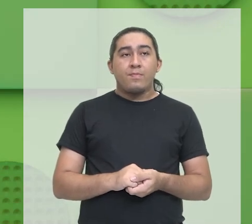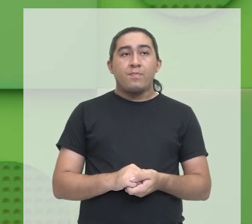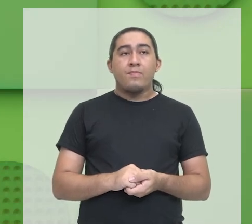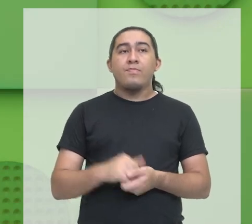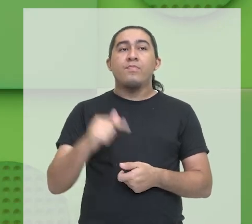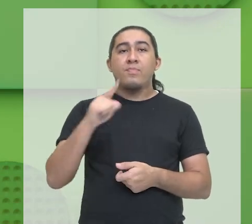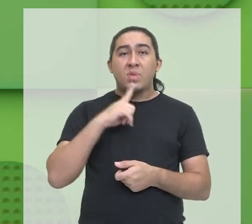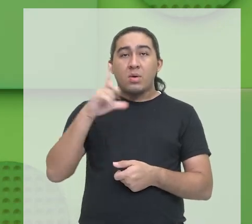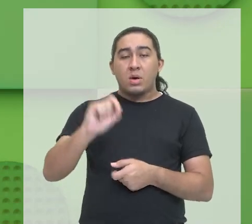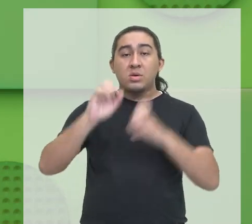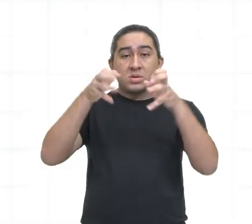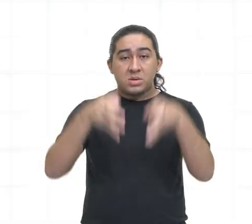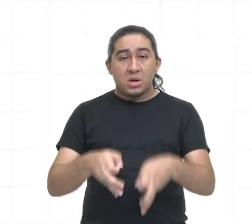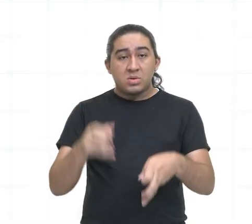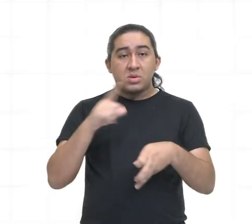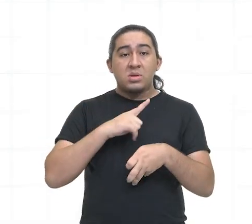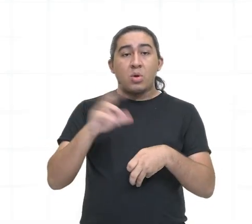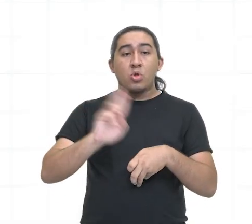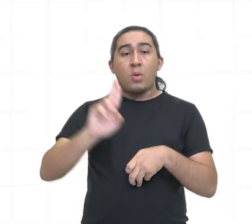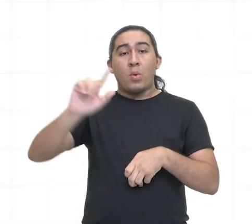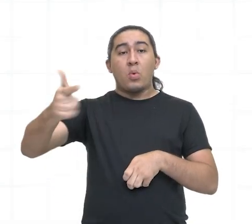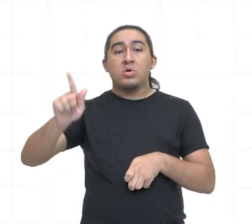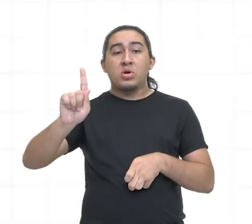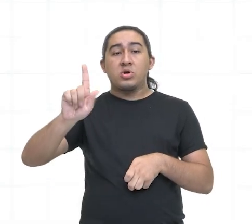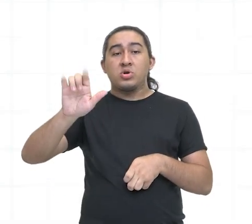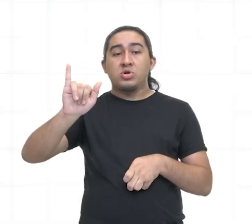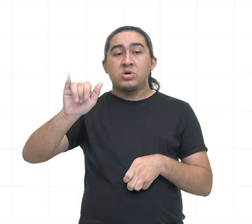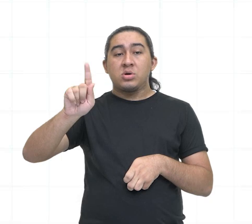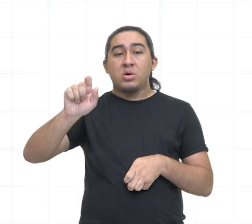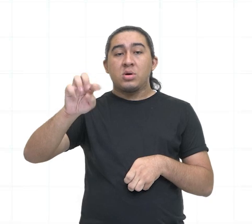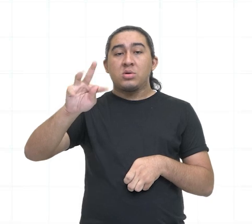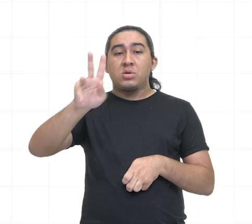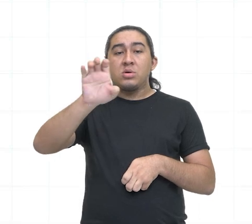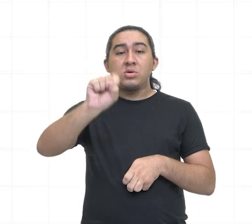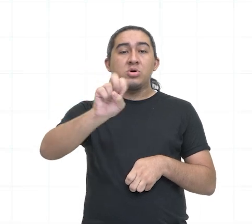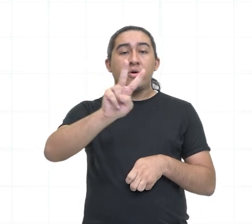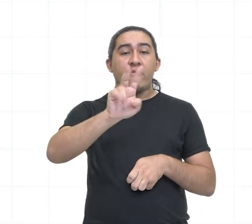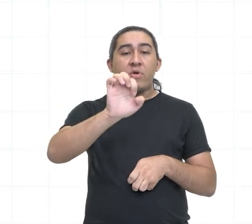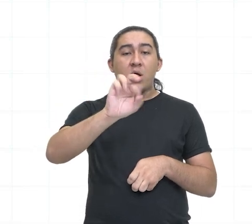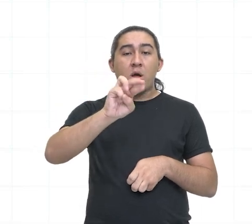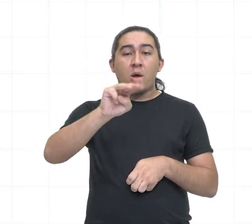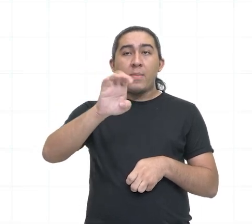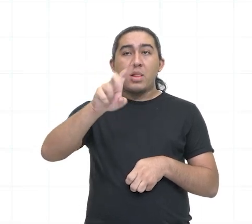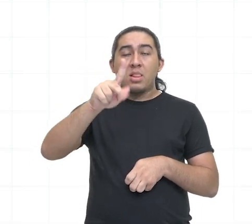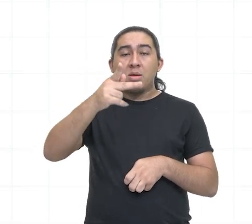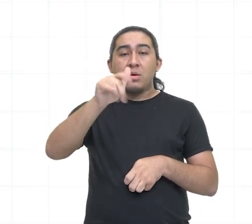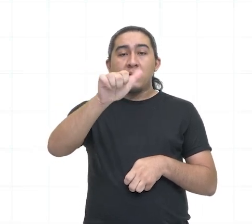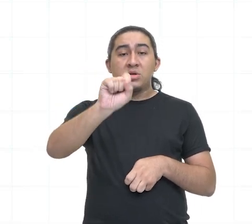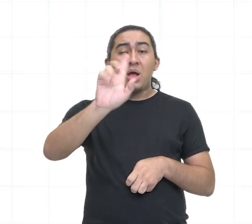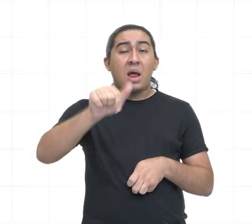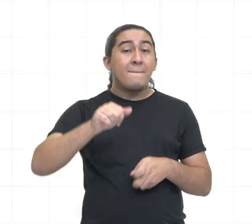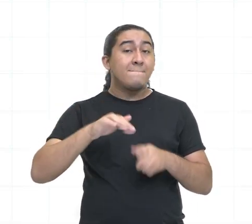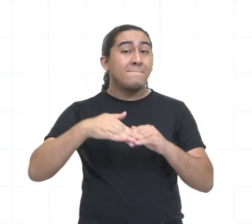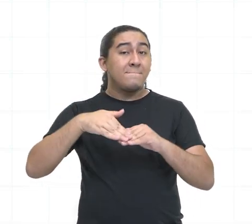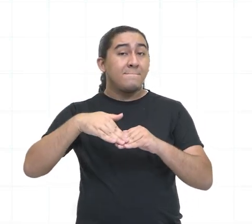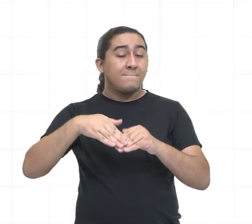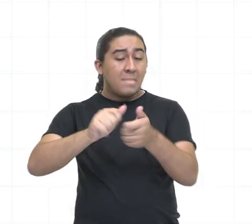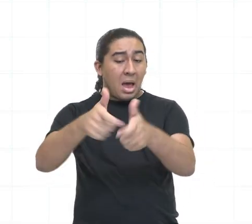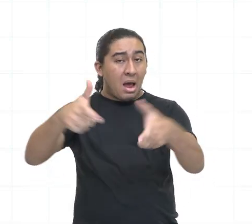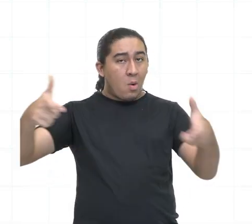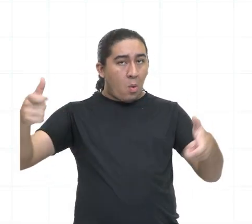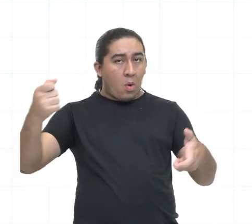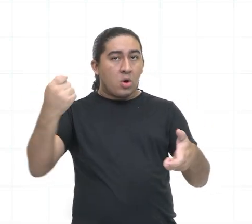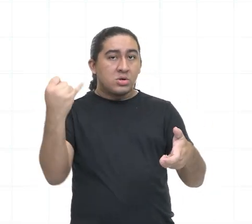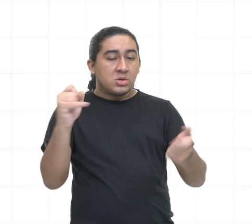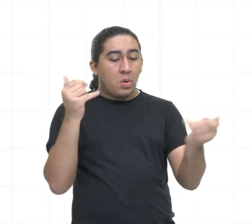gente fala sobre as gigantes vermelhas, que, claro, como o nome sugere, são estrelas maiores que o Sol. As